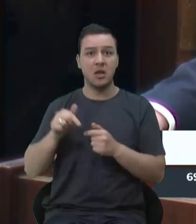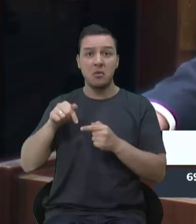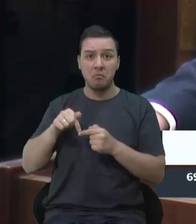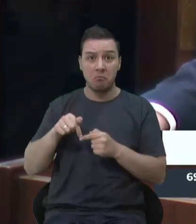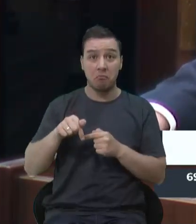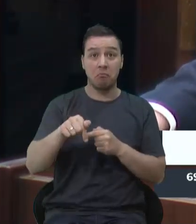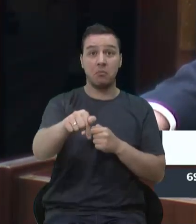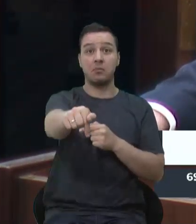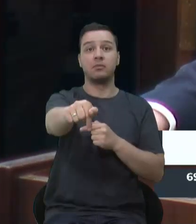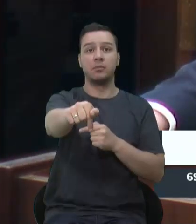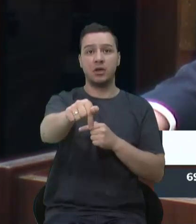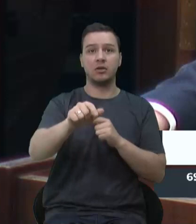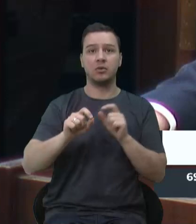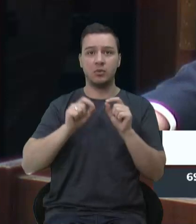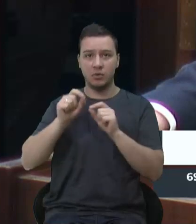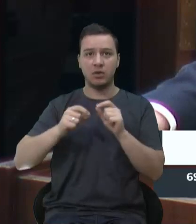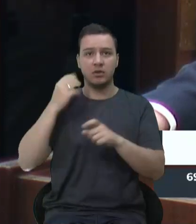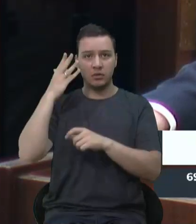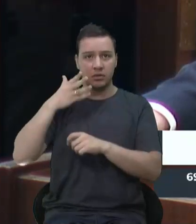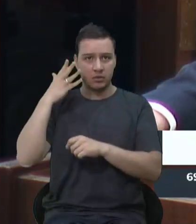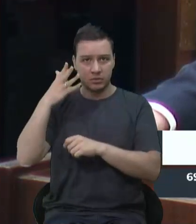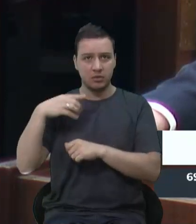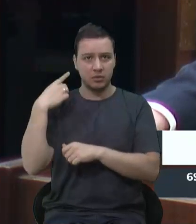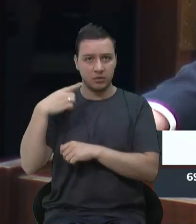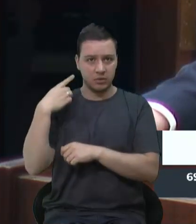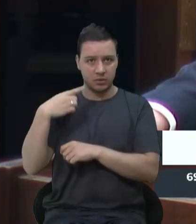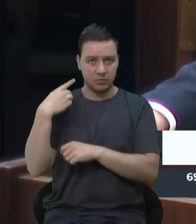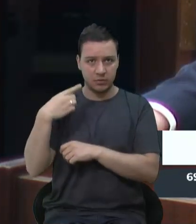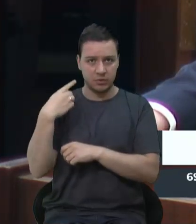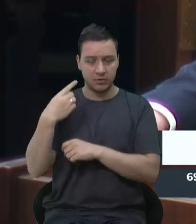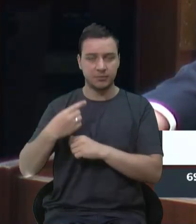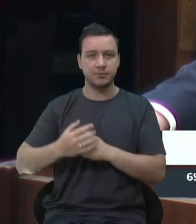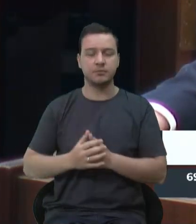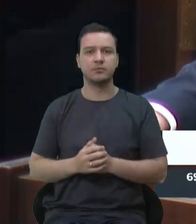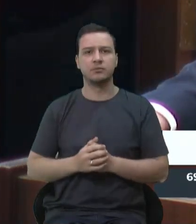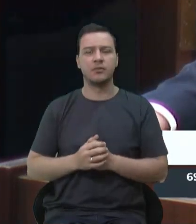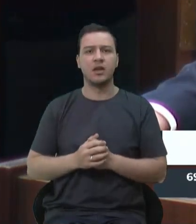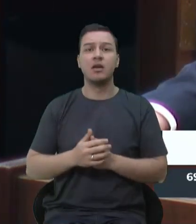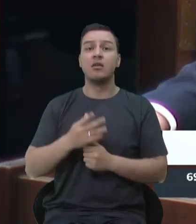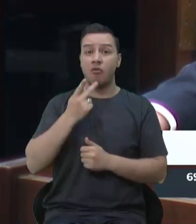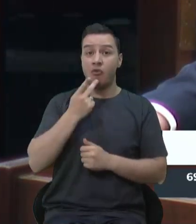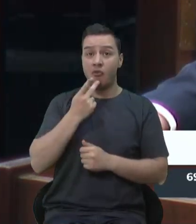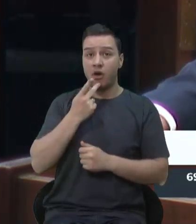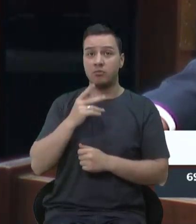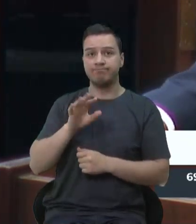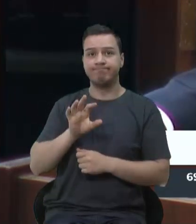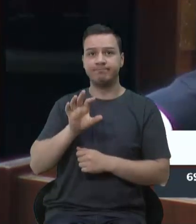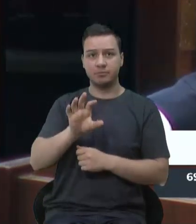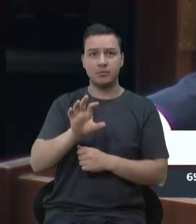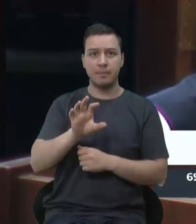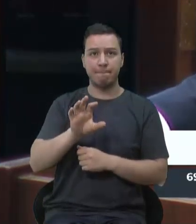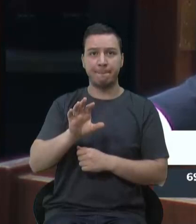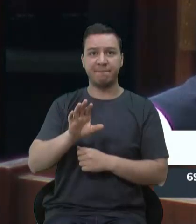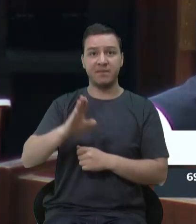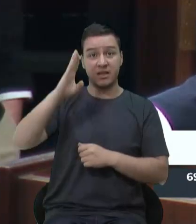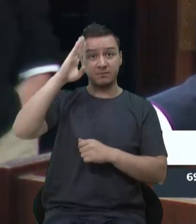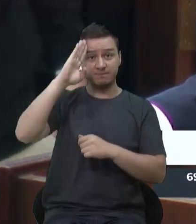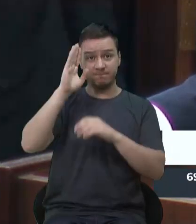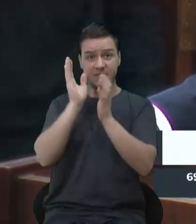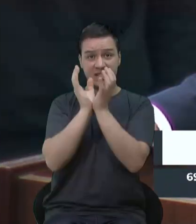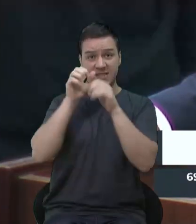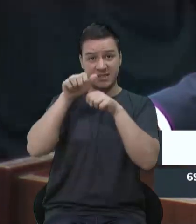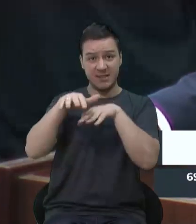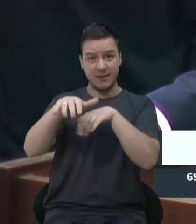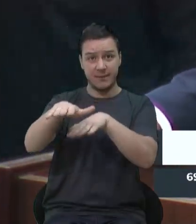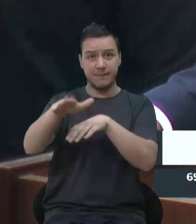seu discurso o deputado federal Márcio Moreira Alves. Disse ele que o Exército Brasileiro